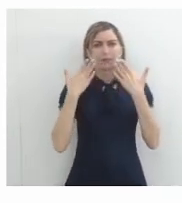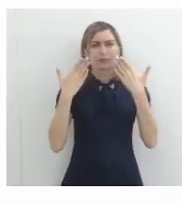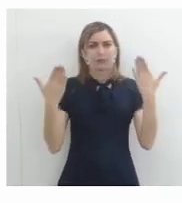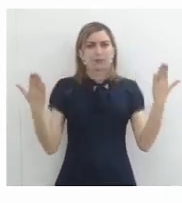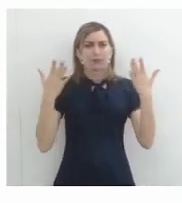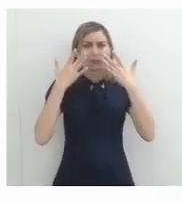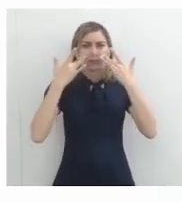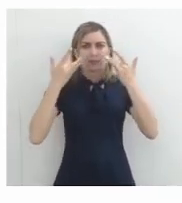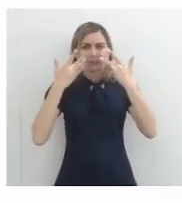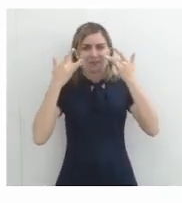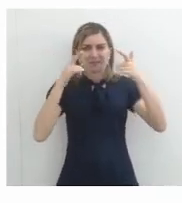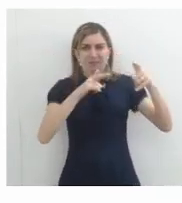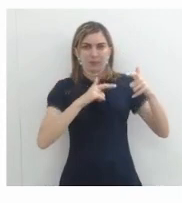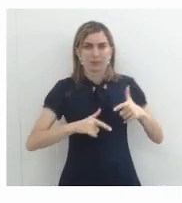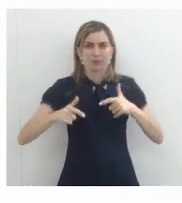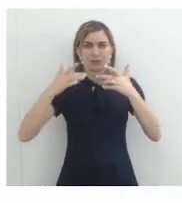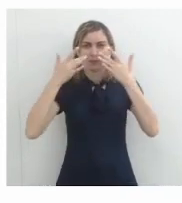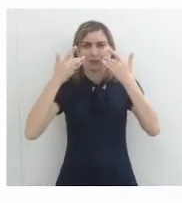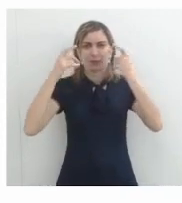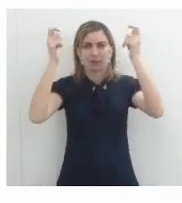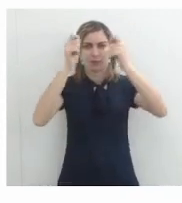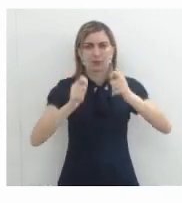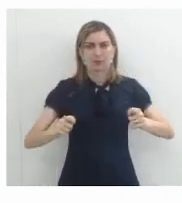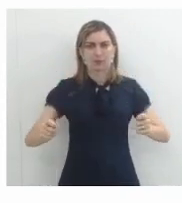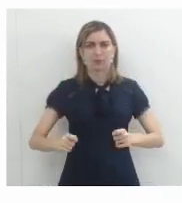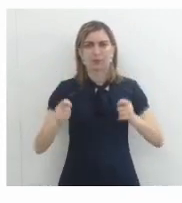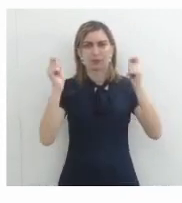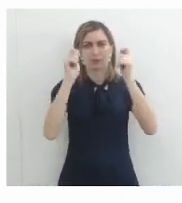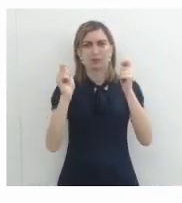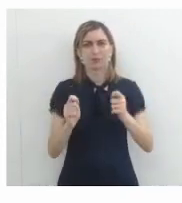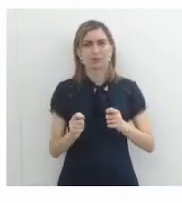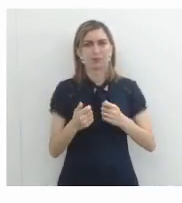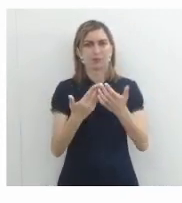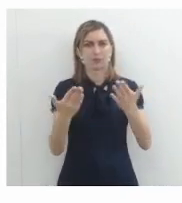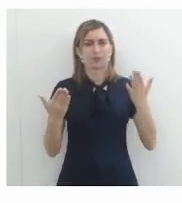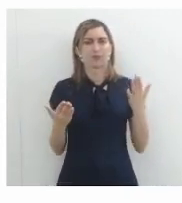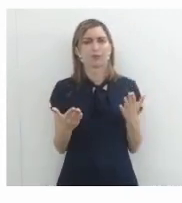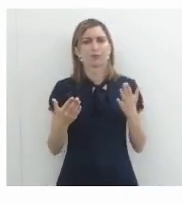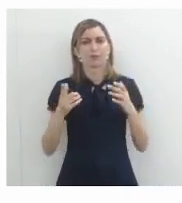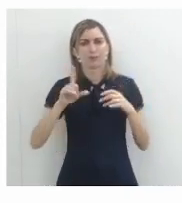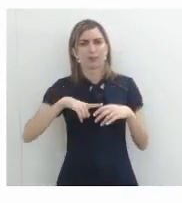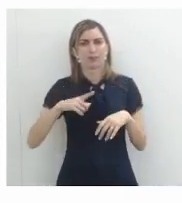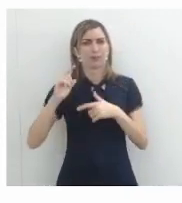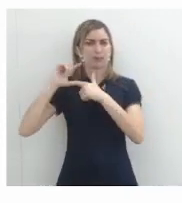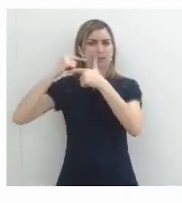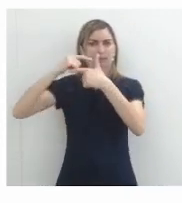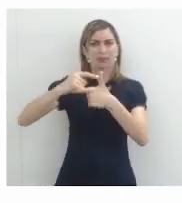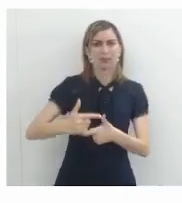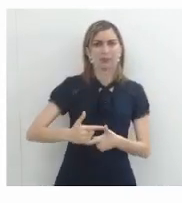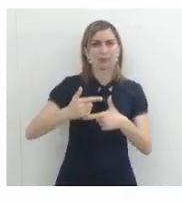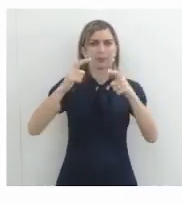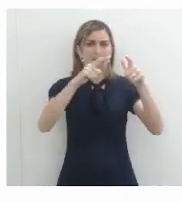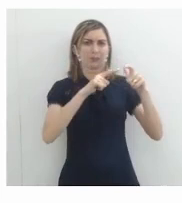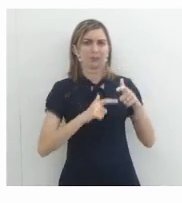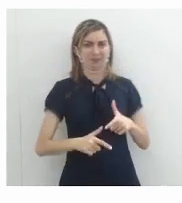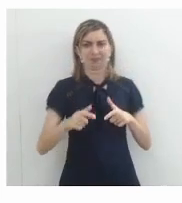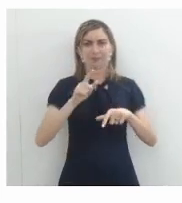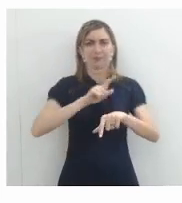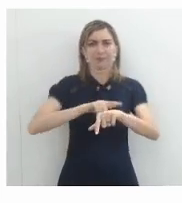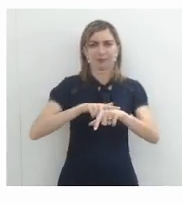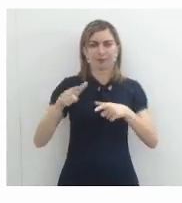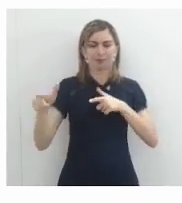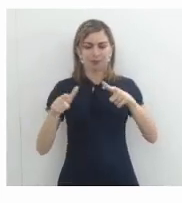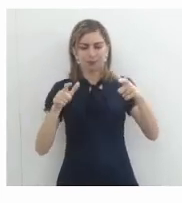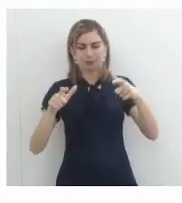dos espaços de exposição da arte. Né? Exposição de artes é tradicionalmente o espaço e o tempo